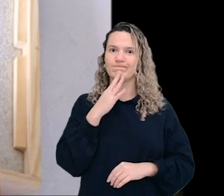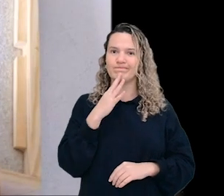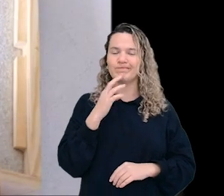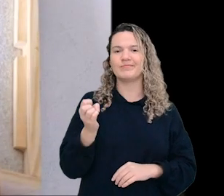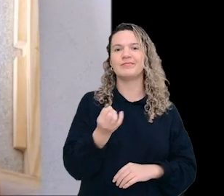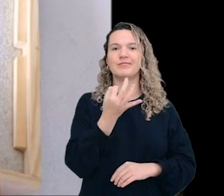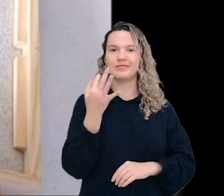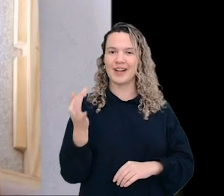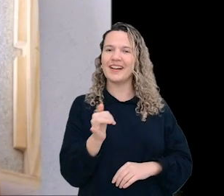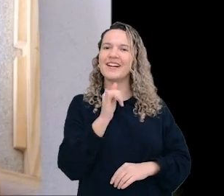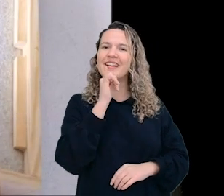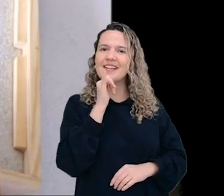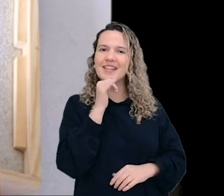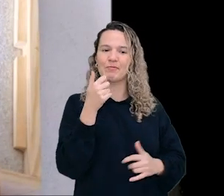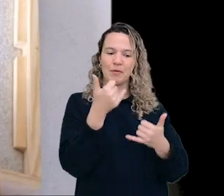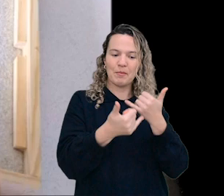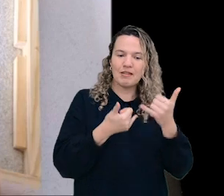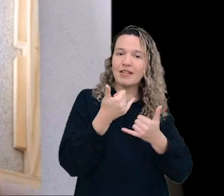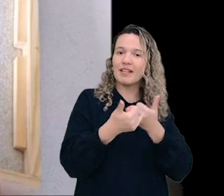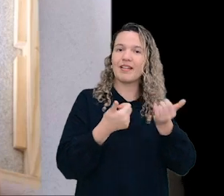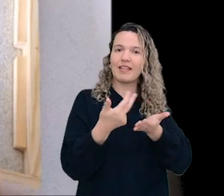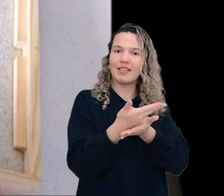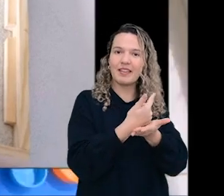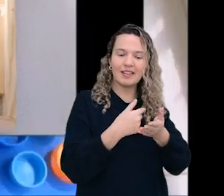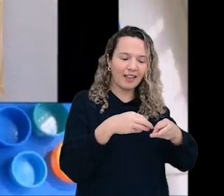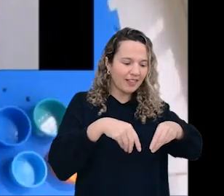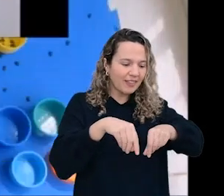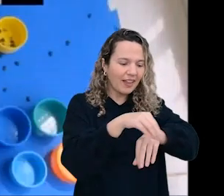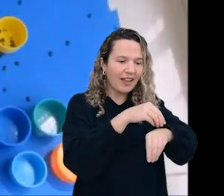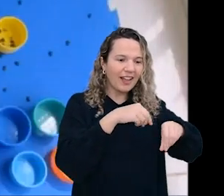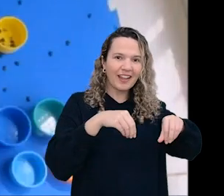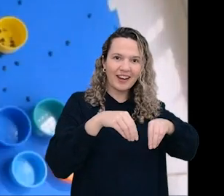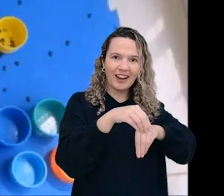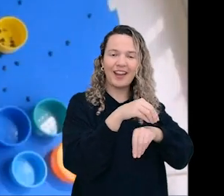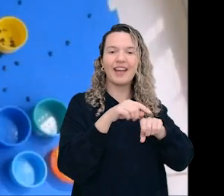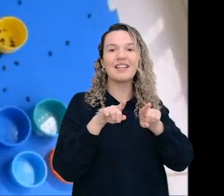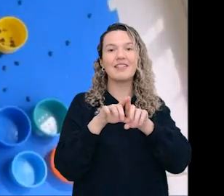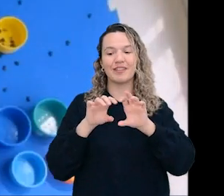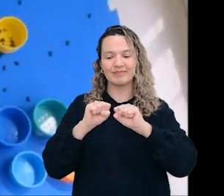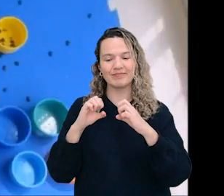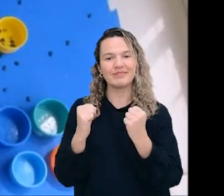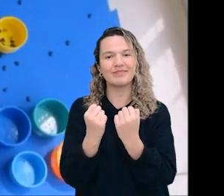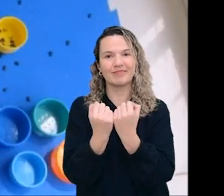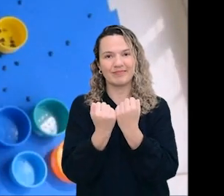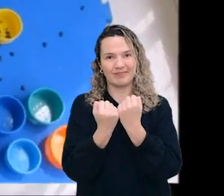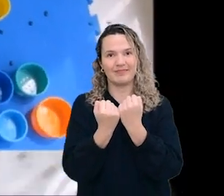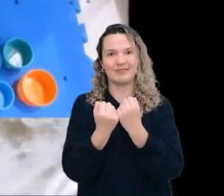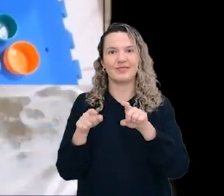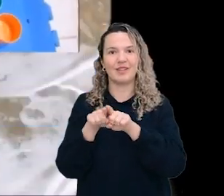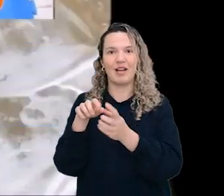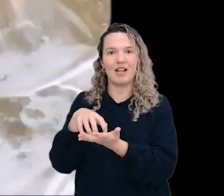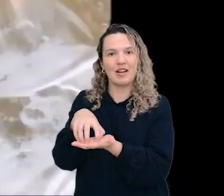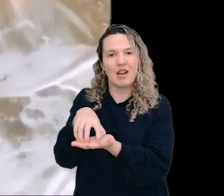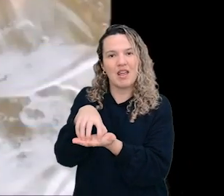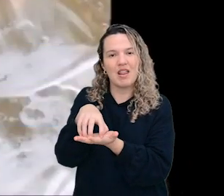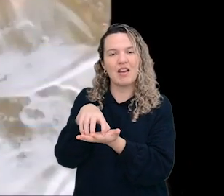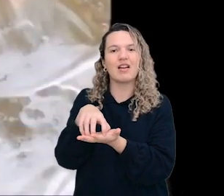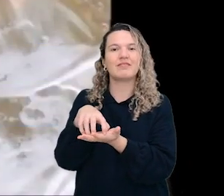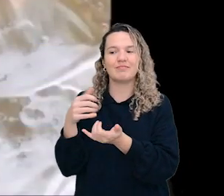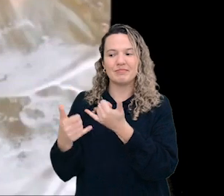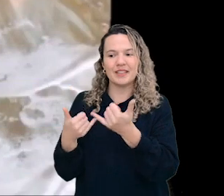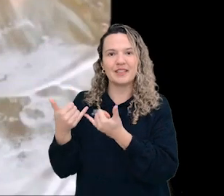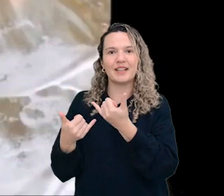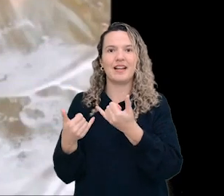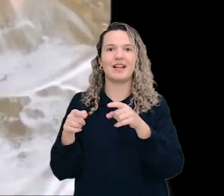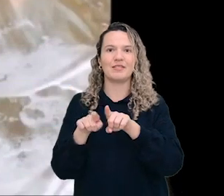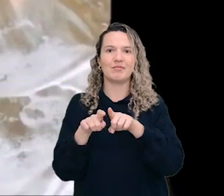vai alguns exemplos: brincar e desenhar na areia, massa de modelar, brincar com gelatina,